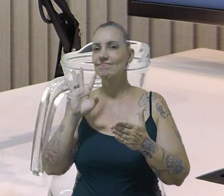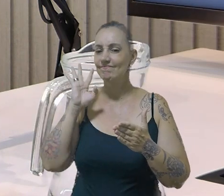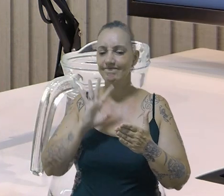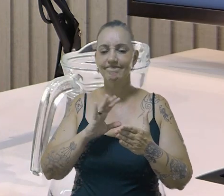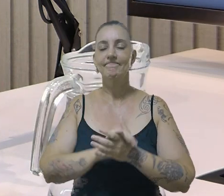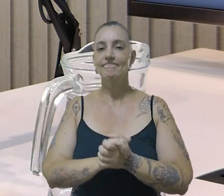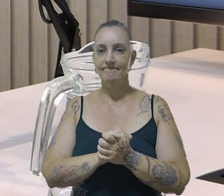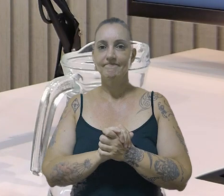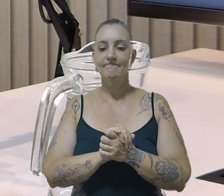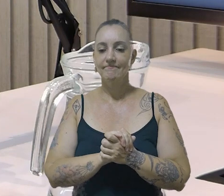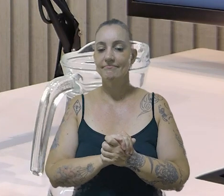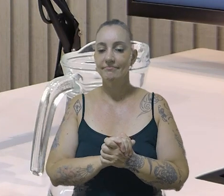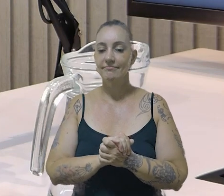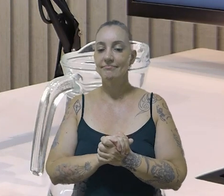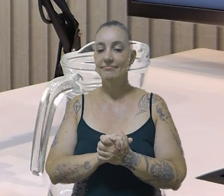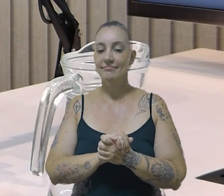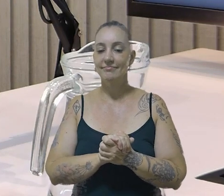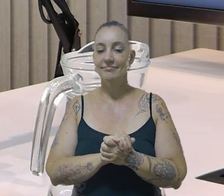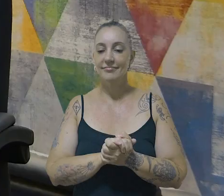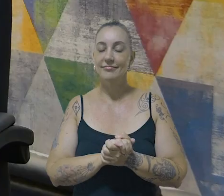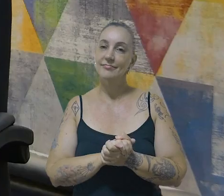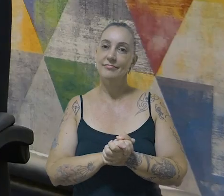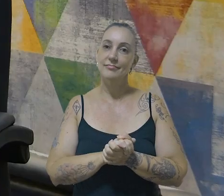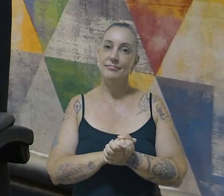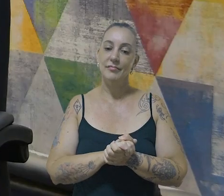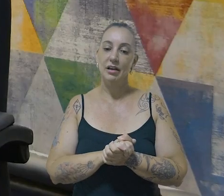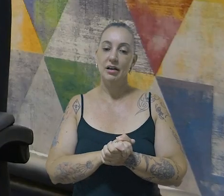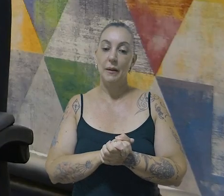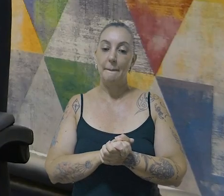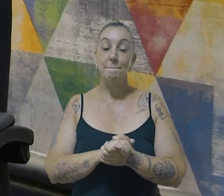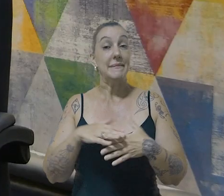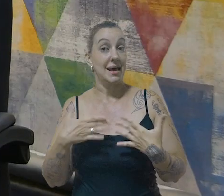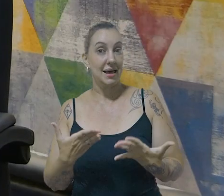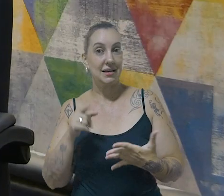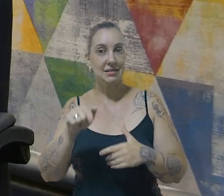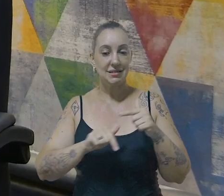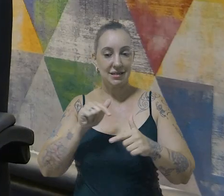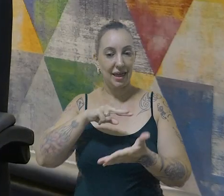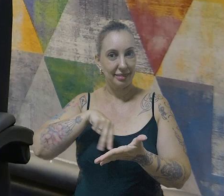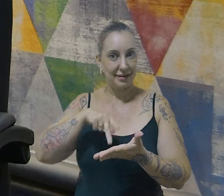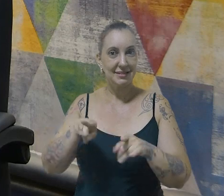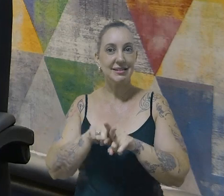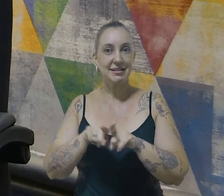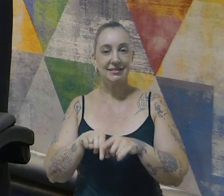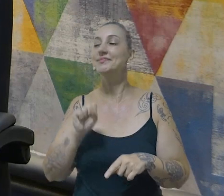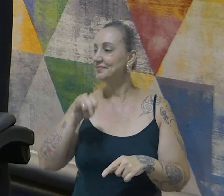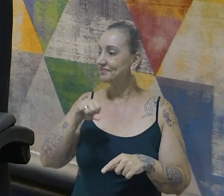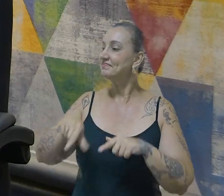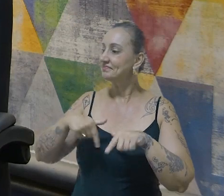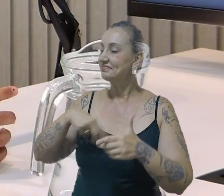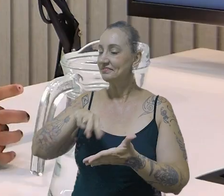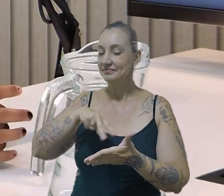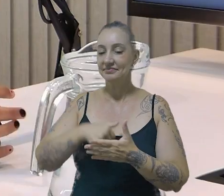legal ah maravilhoso quero muito ver eh e aí você trabalha com dança também trabalho com dança